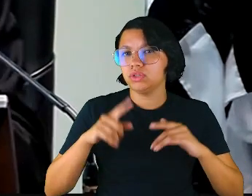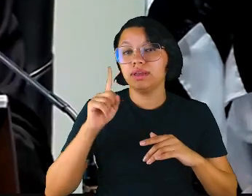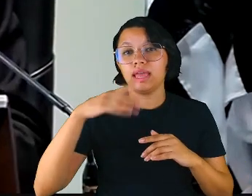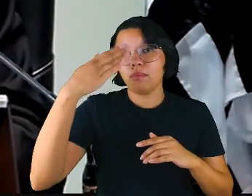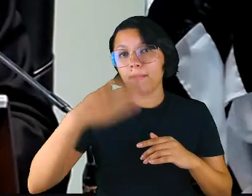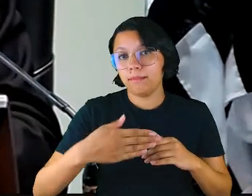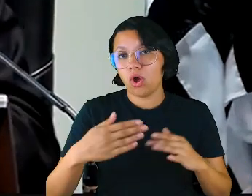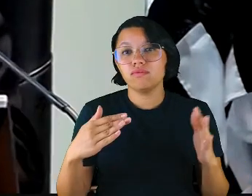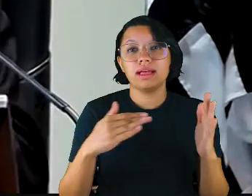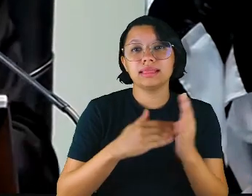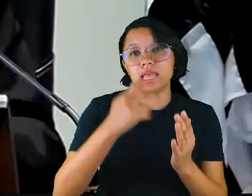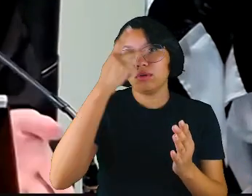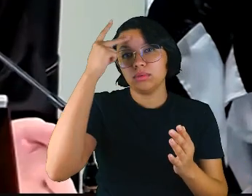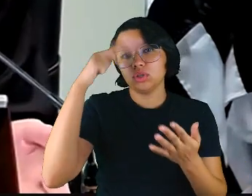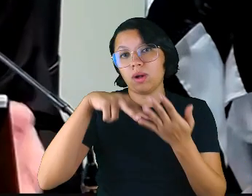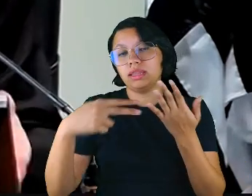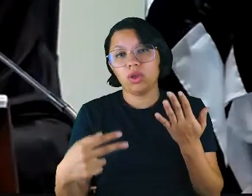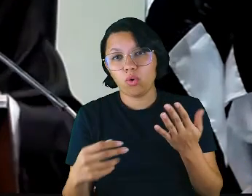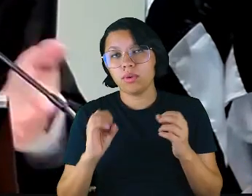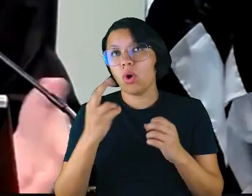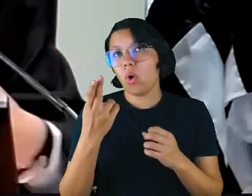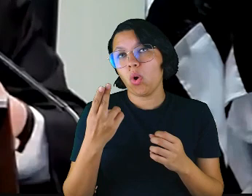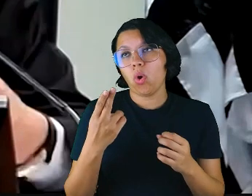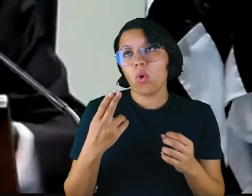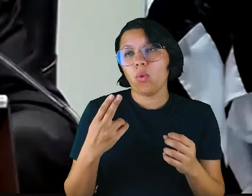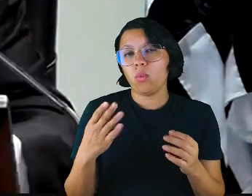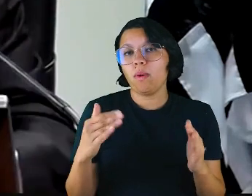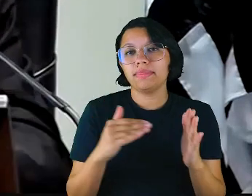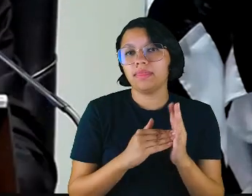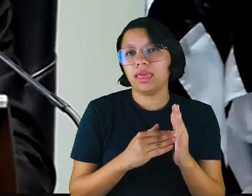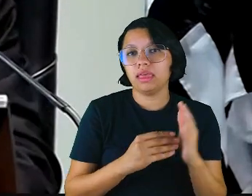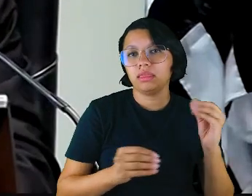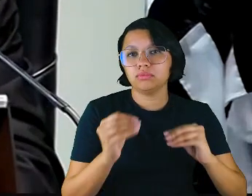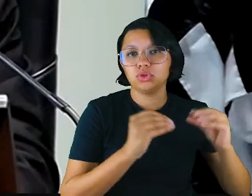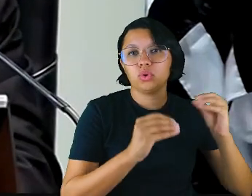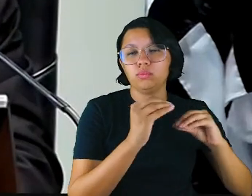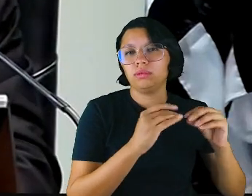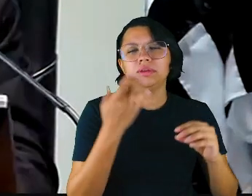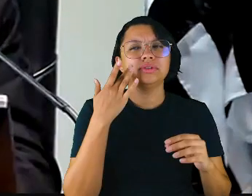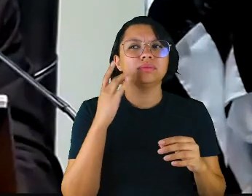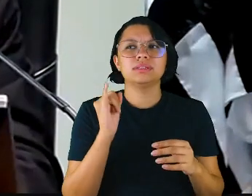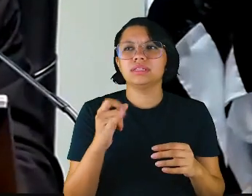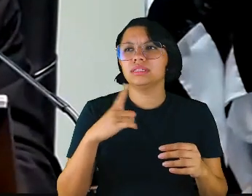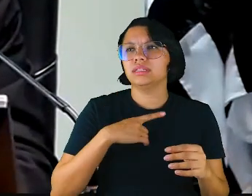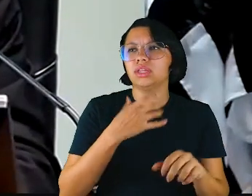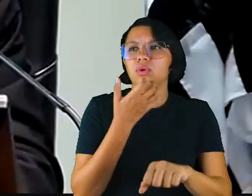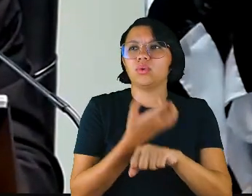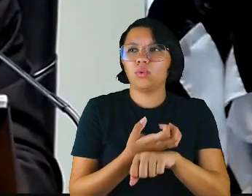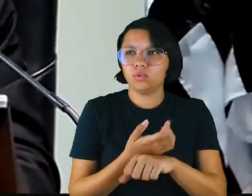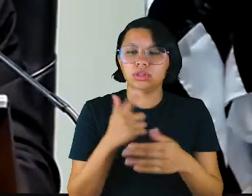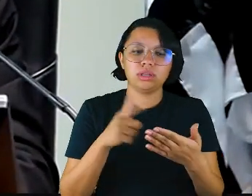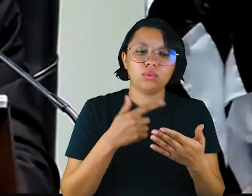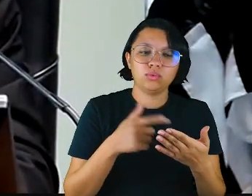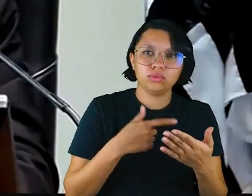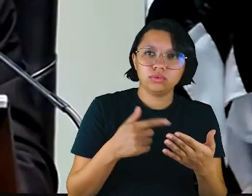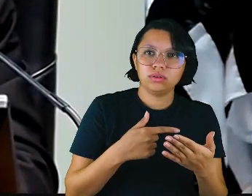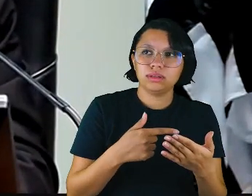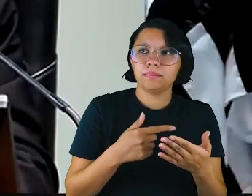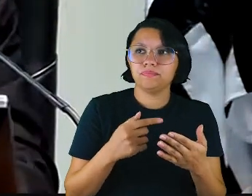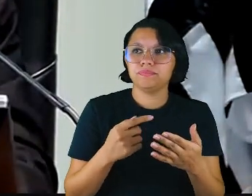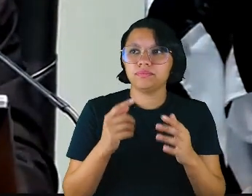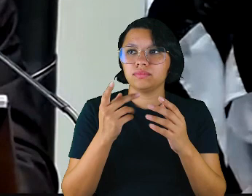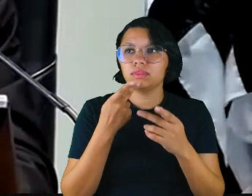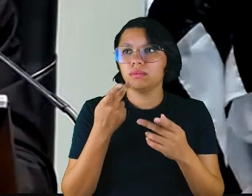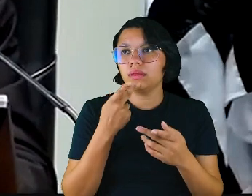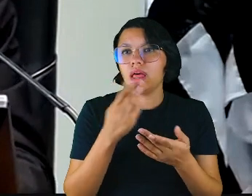uma prova até que alguém a derrube ou até que ela não se complemente, né? Nem sei se tem conteúdo doutrinário a expressão